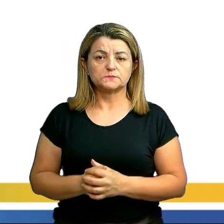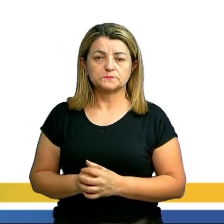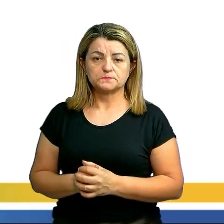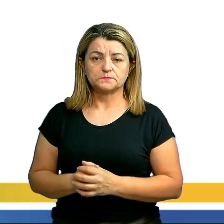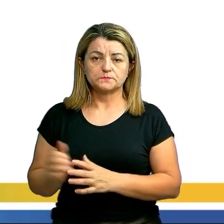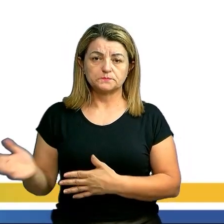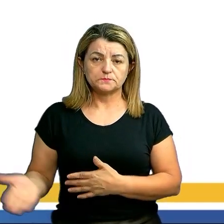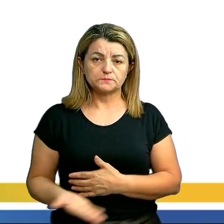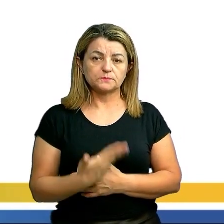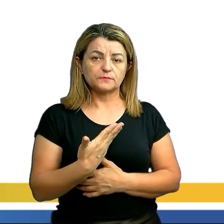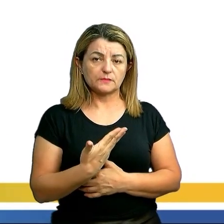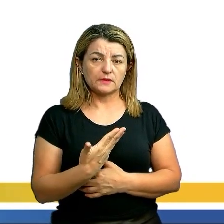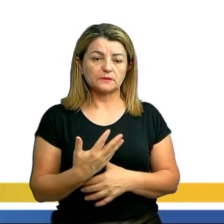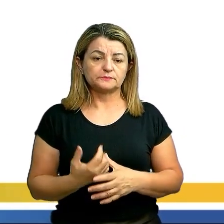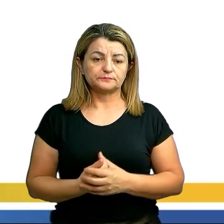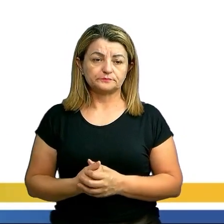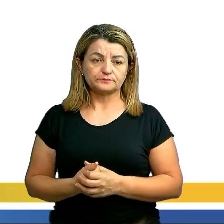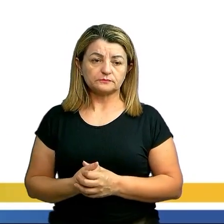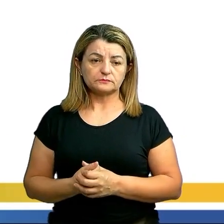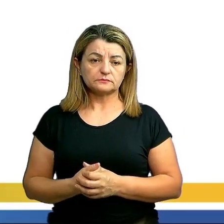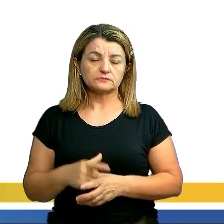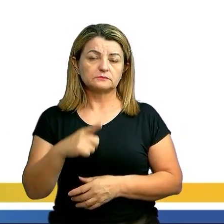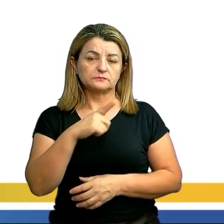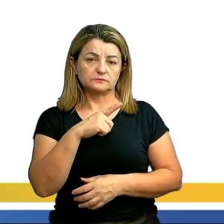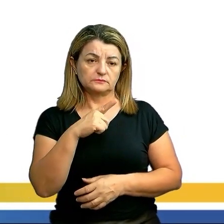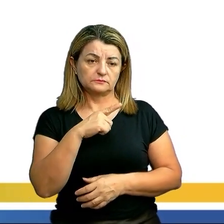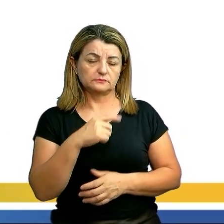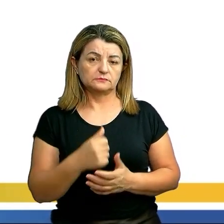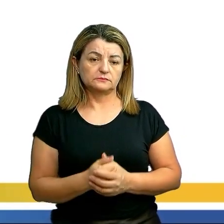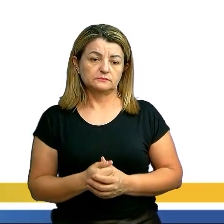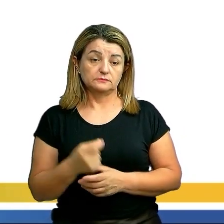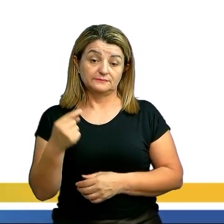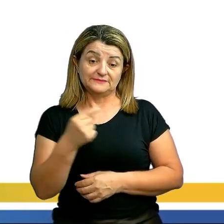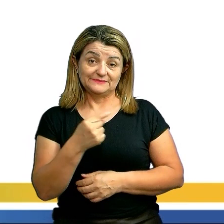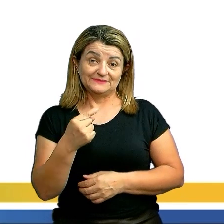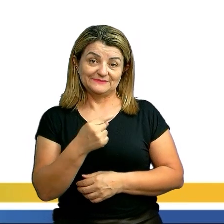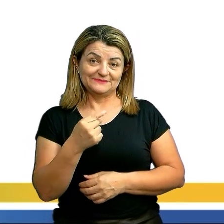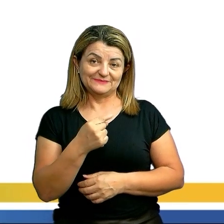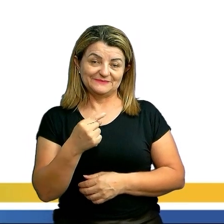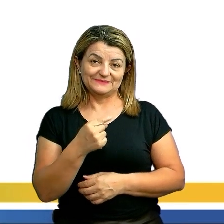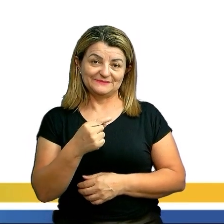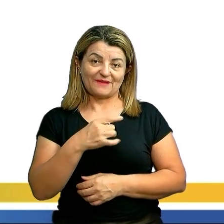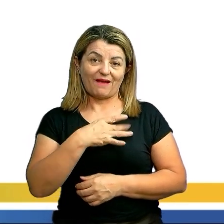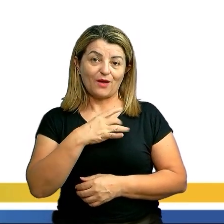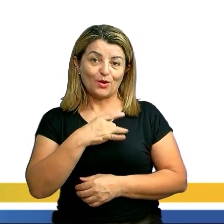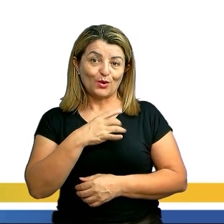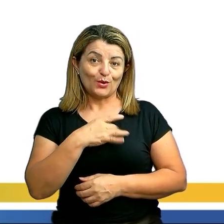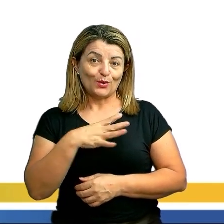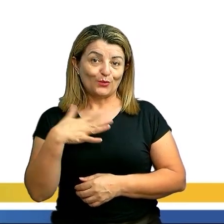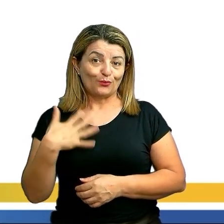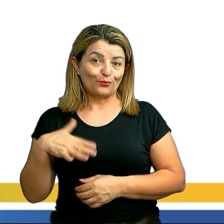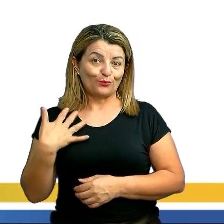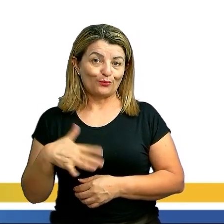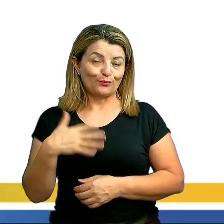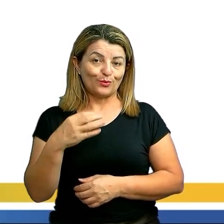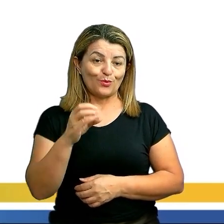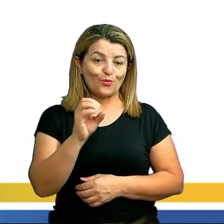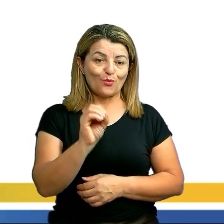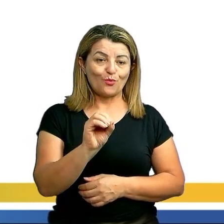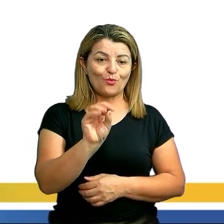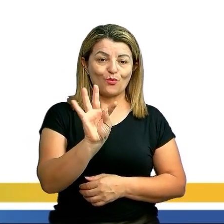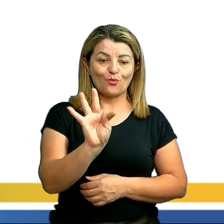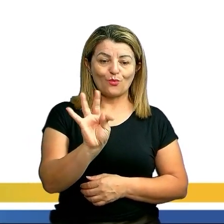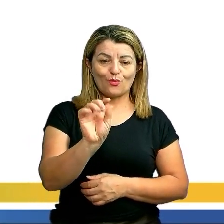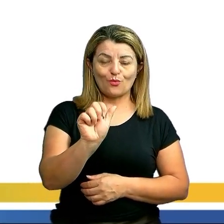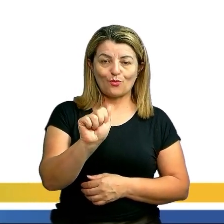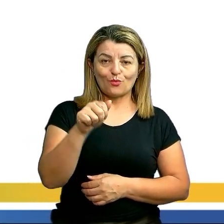Passando adiante, a gente vai para ela, a tão temida OTAN, a